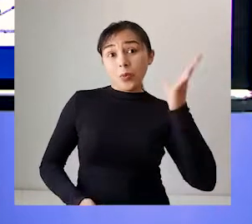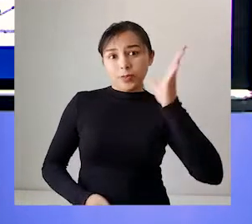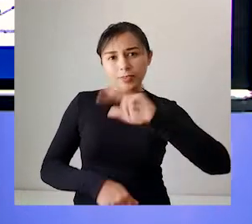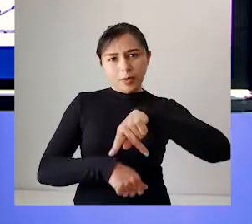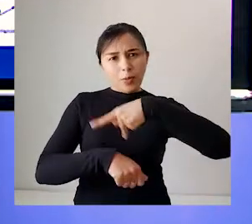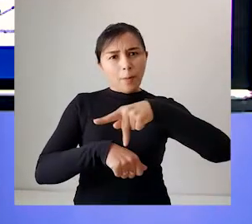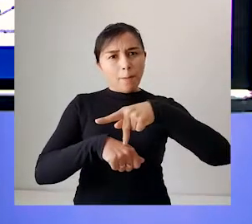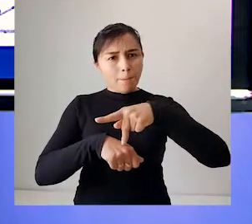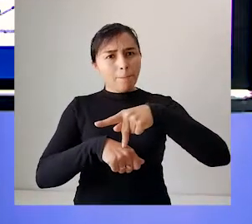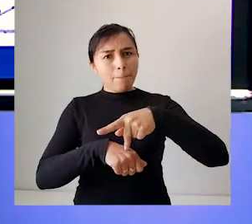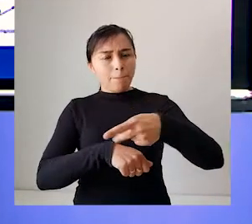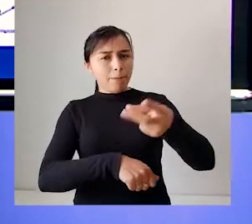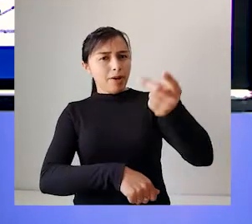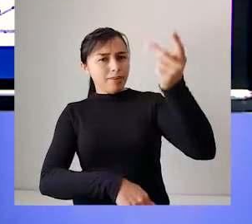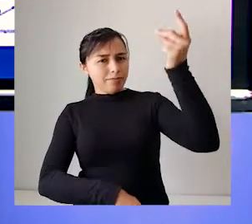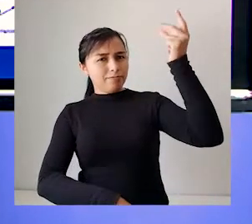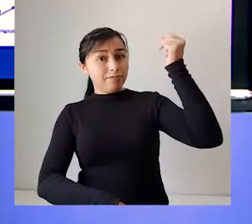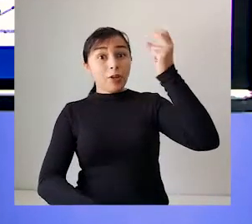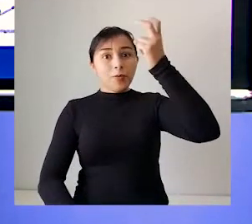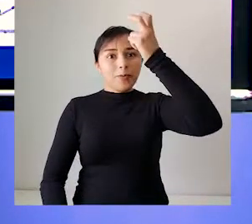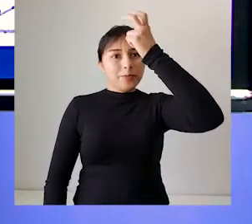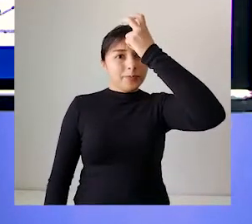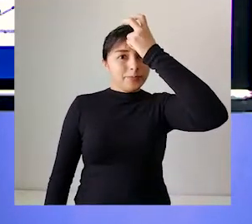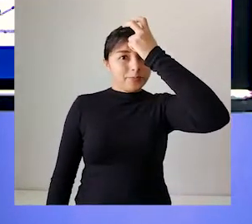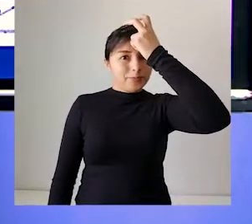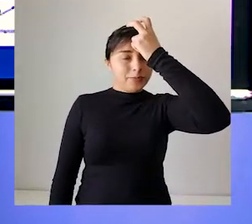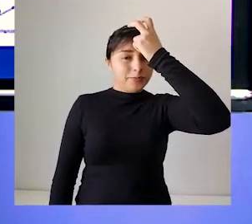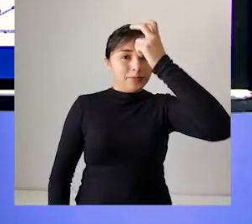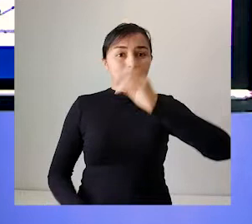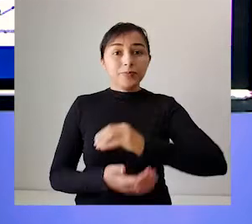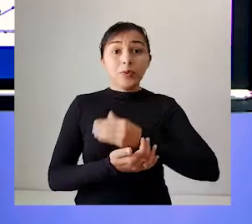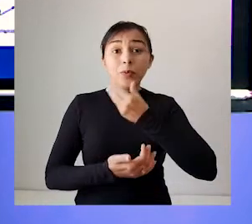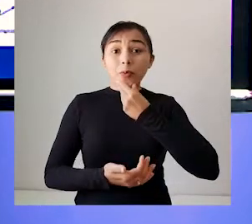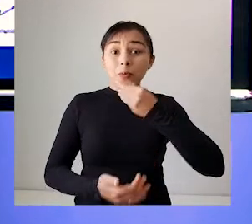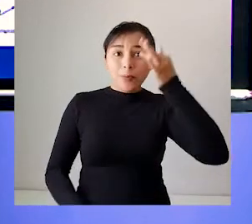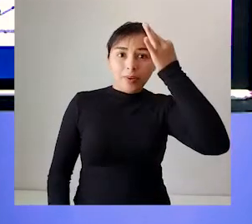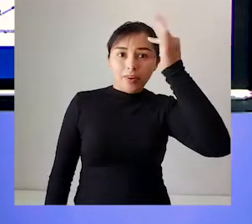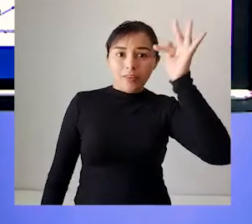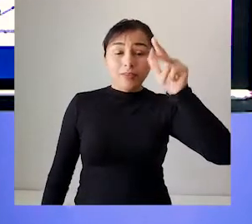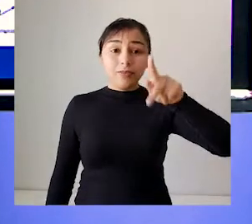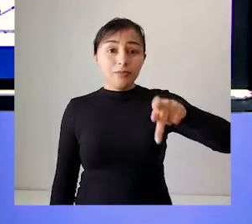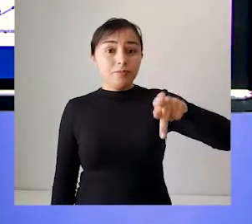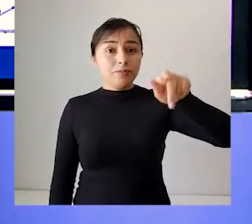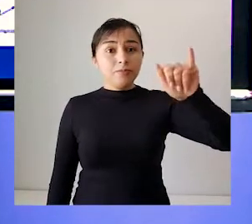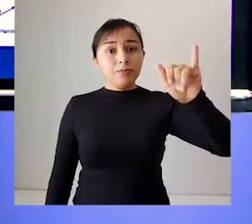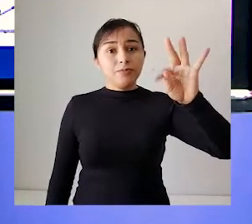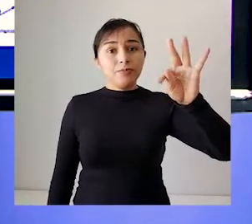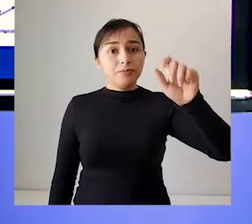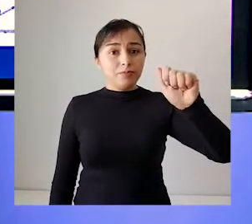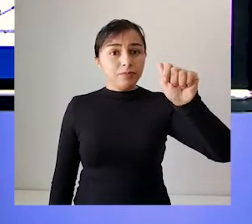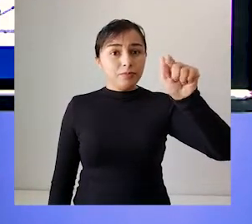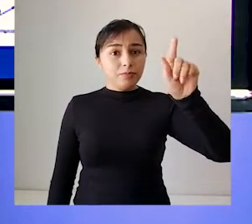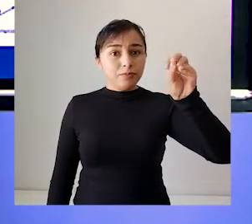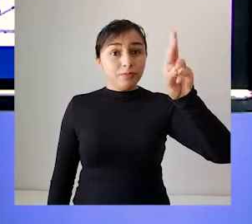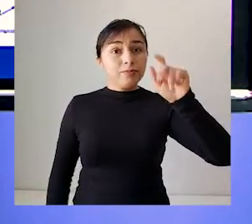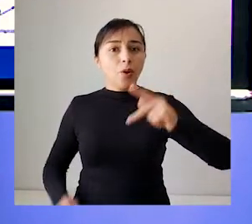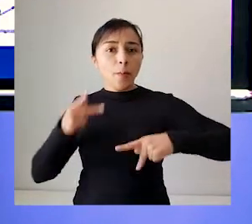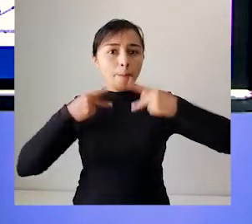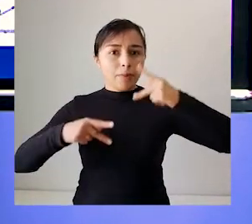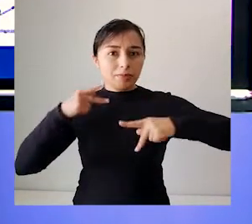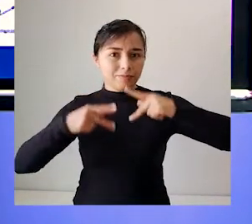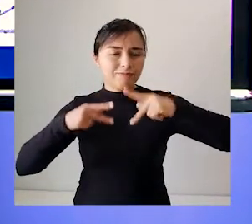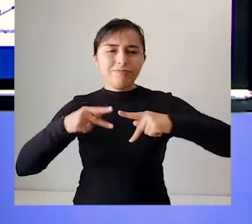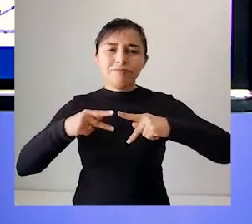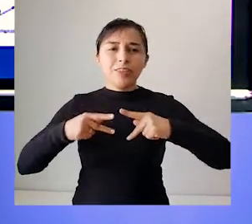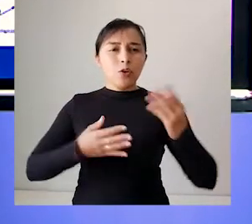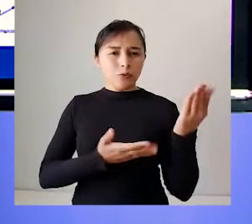não é, no Antigo Egito. Como a gente sabe, o Pitágoras, ele que foi discípulo de Tales, ele fez